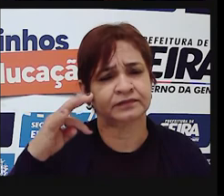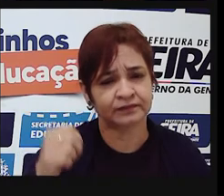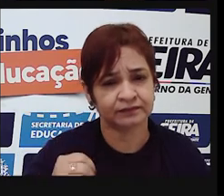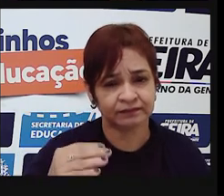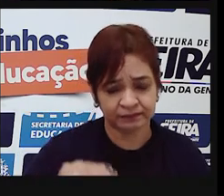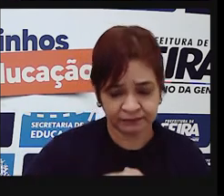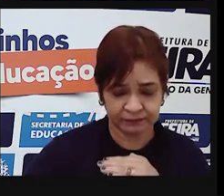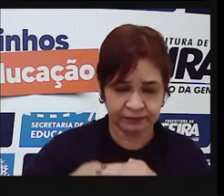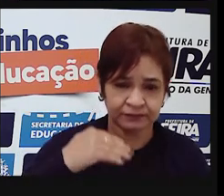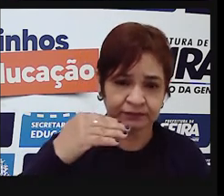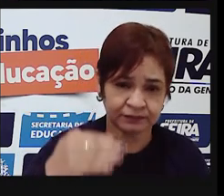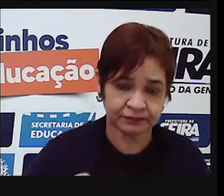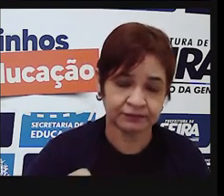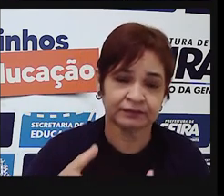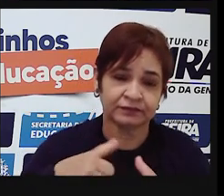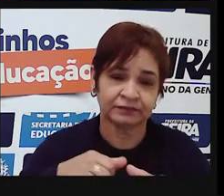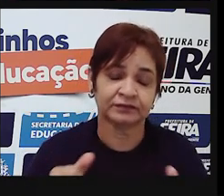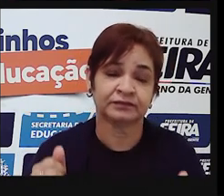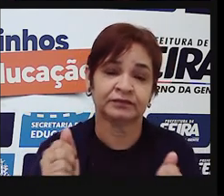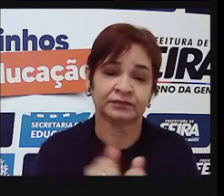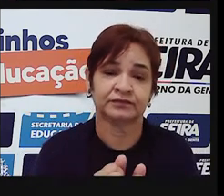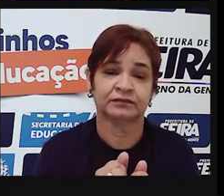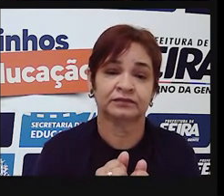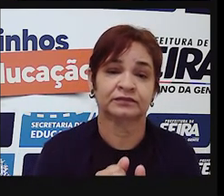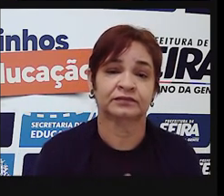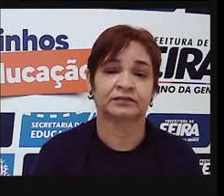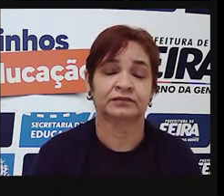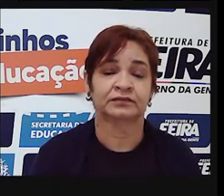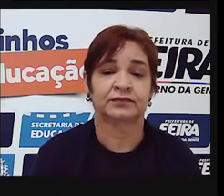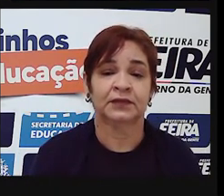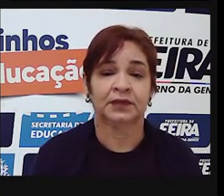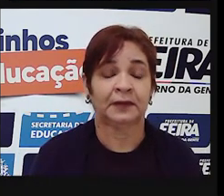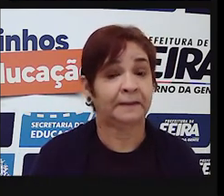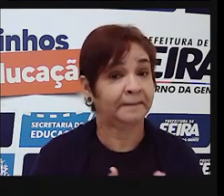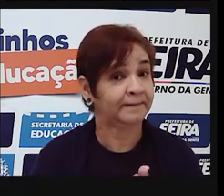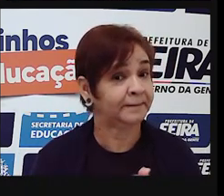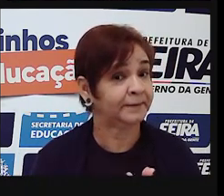pessoas também tenham sucesso naquela área. Parabéns para ela, viu?